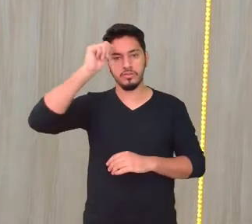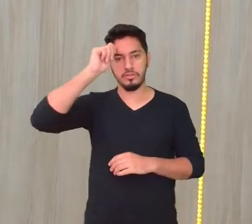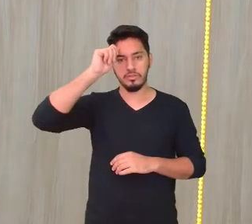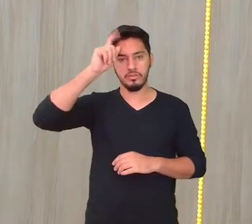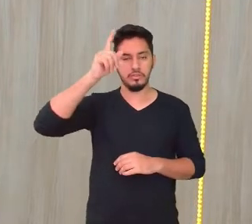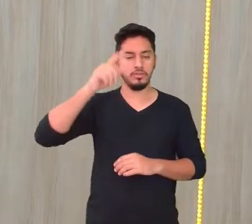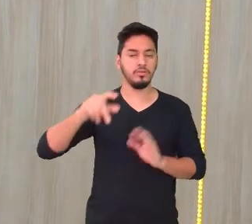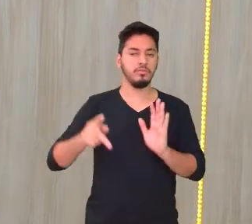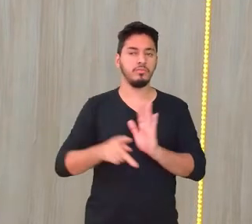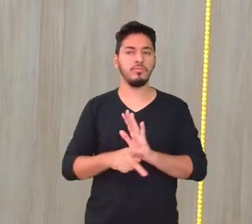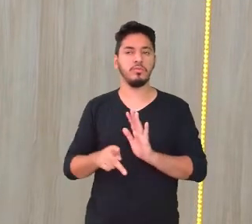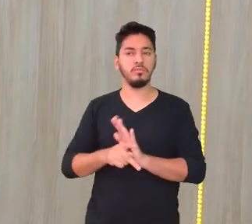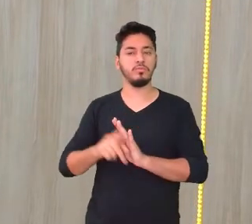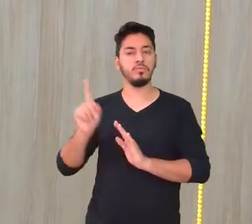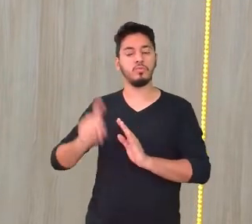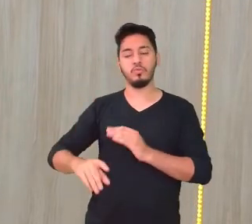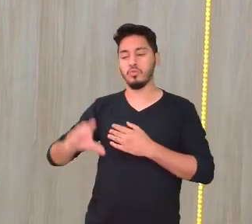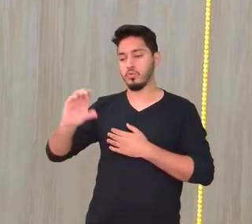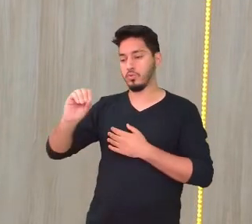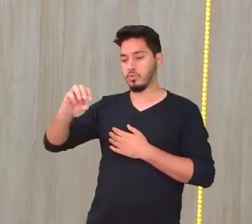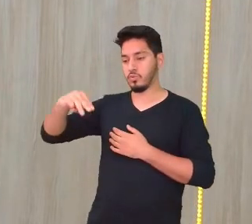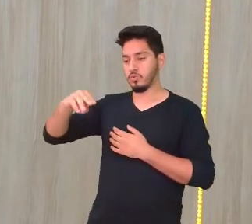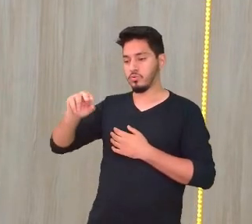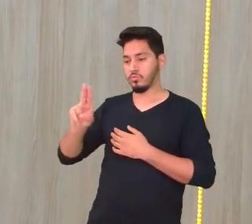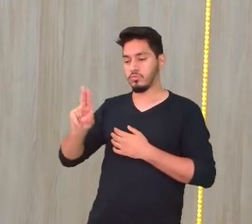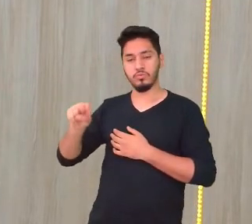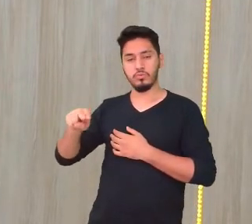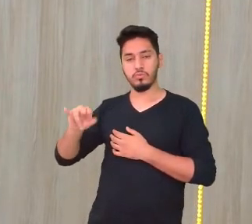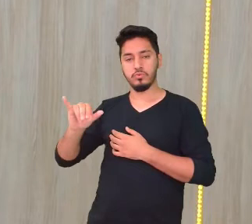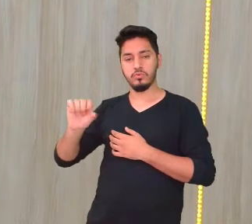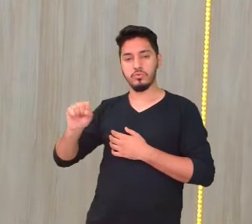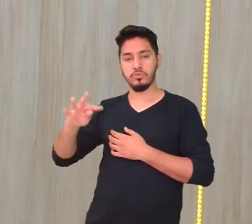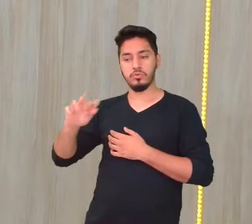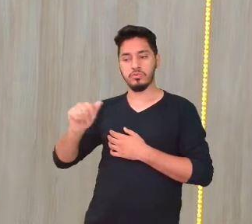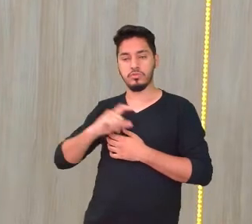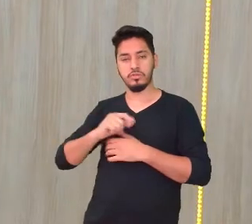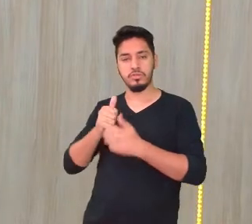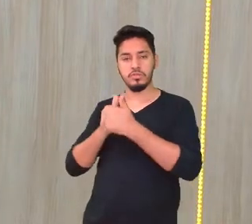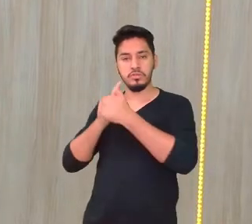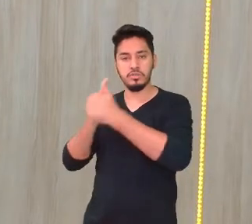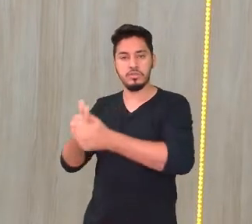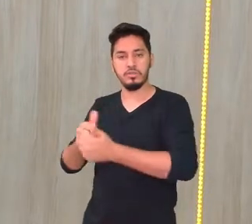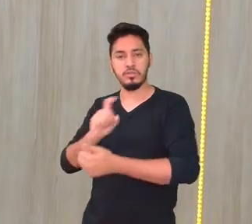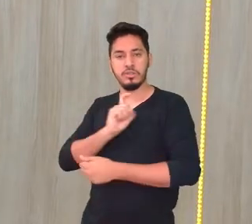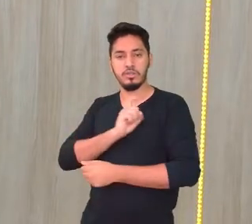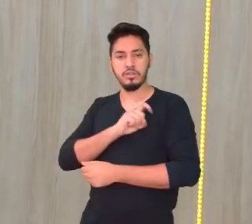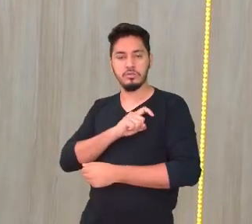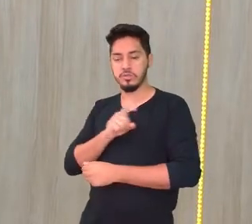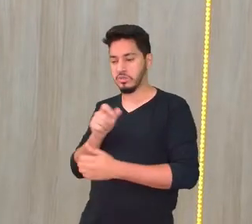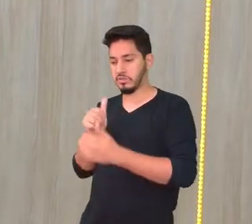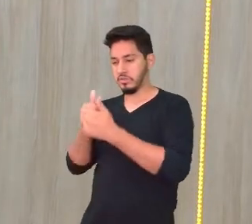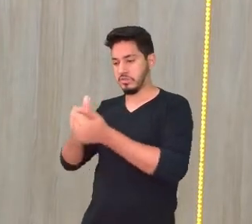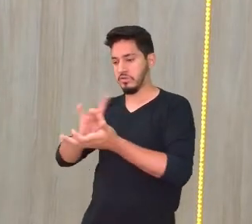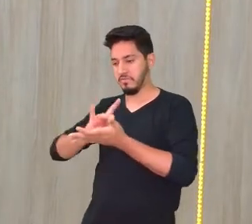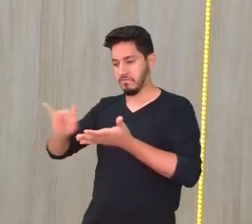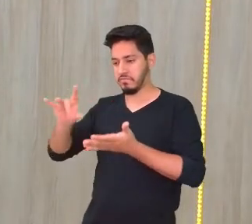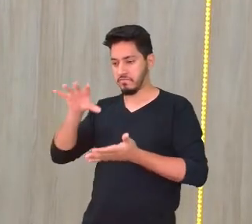do comunista, né, como um inimigo que deveria ser perseguido, assim como o próprio judeu. A crise